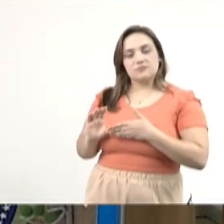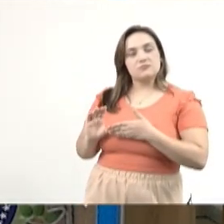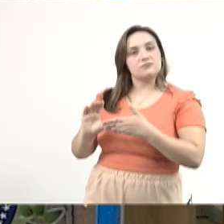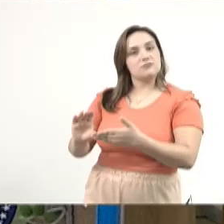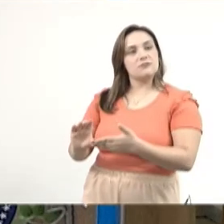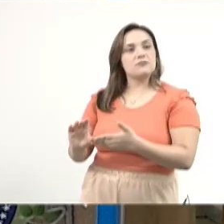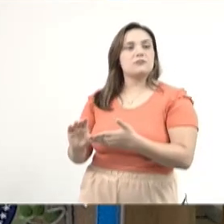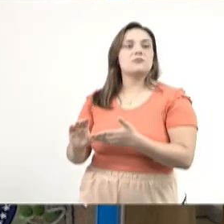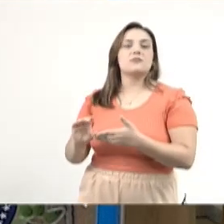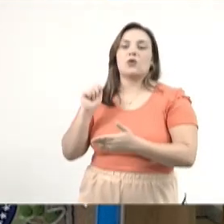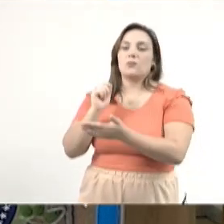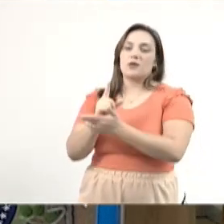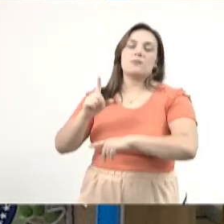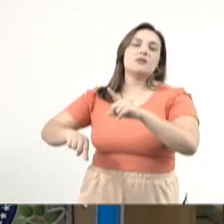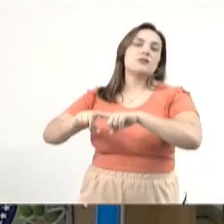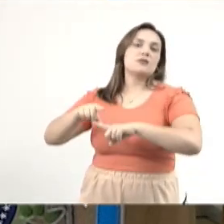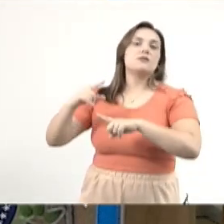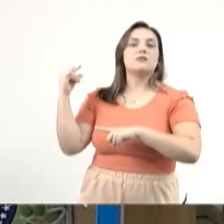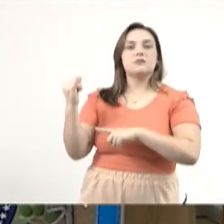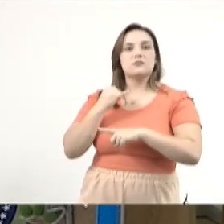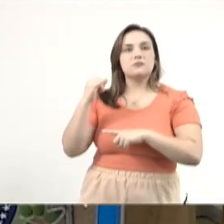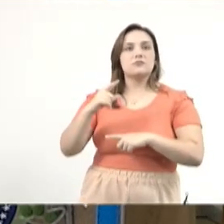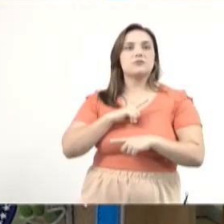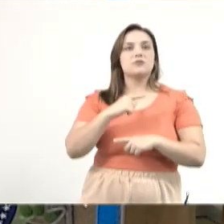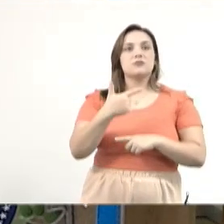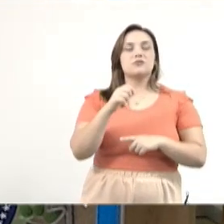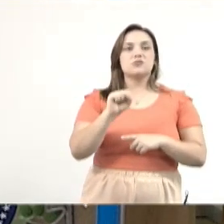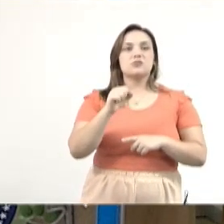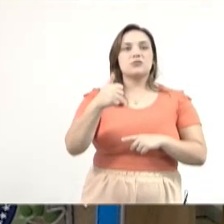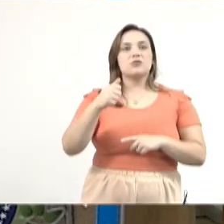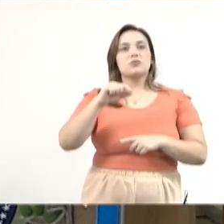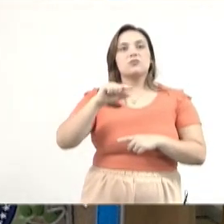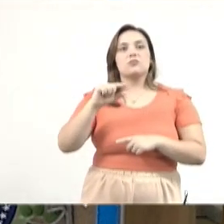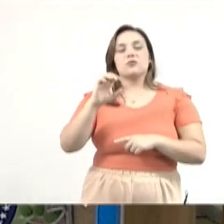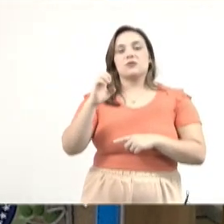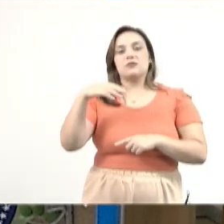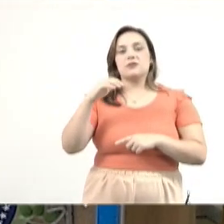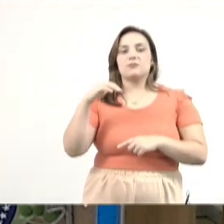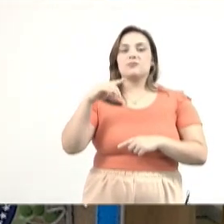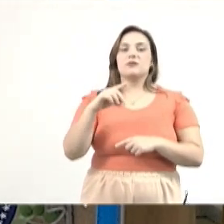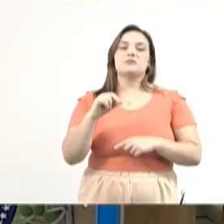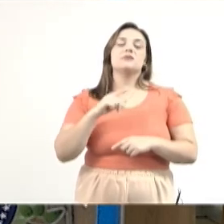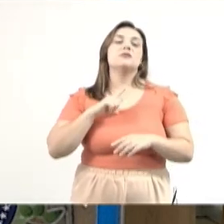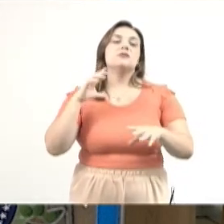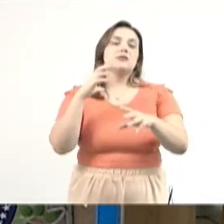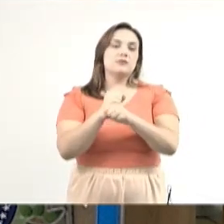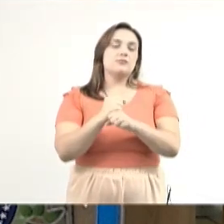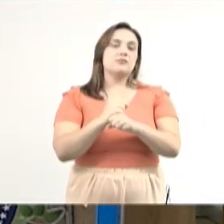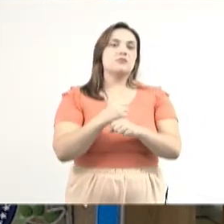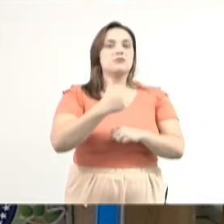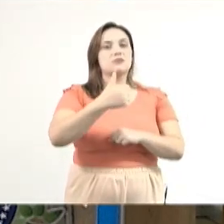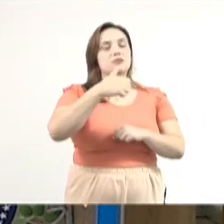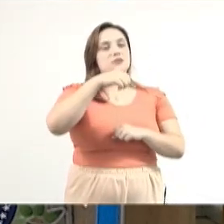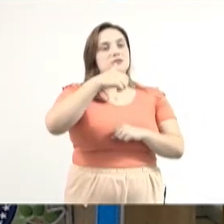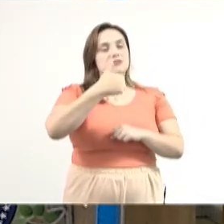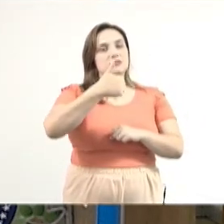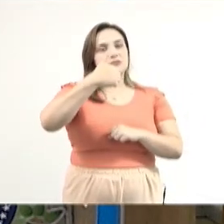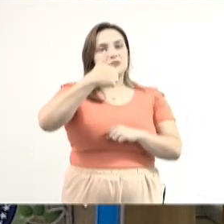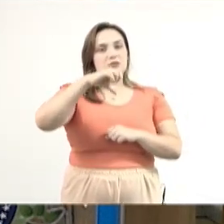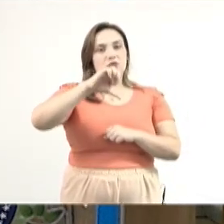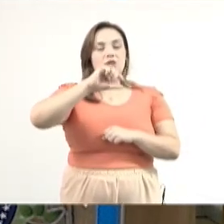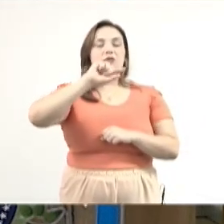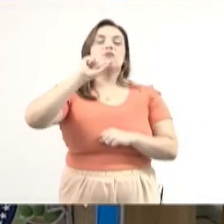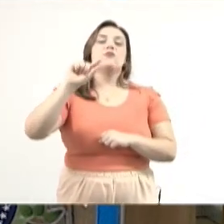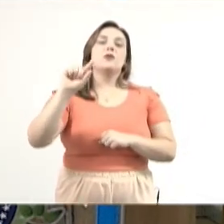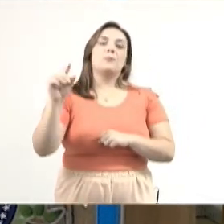de equipamentos importantes para essas atividades, 281 emendas, um total de 19 milhões 700 mil reais. E quando